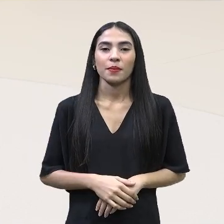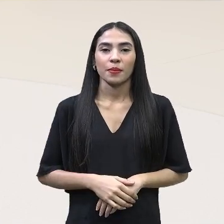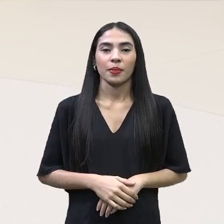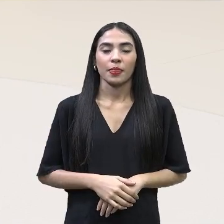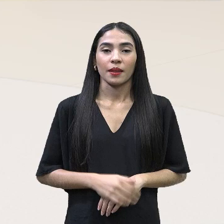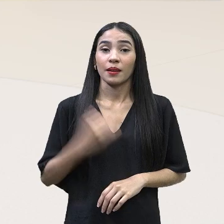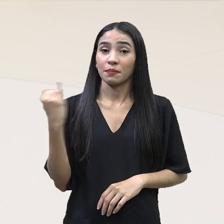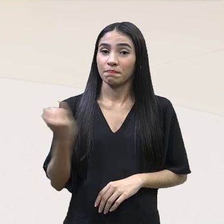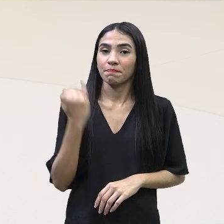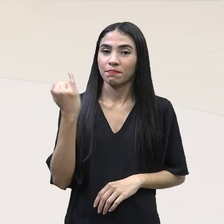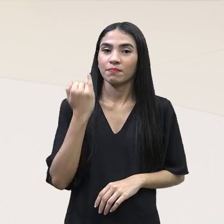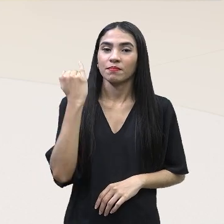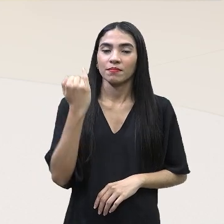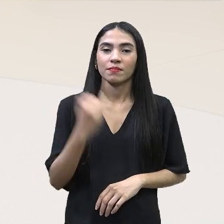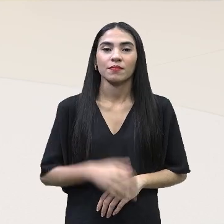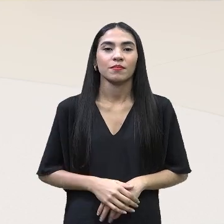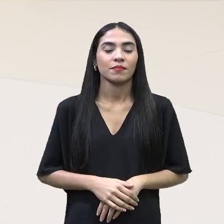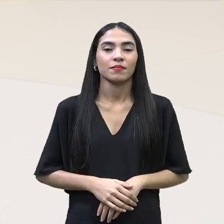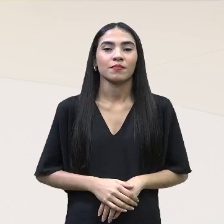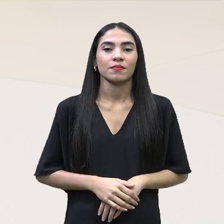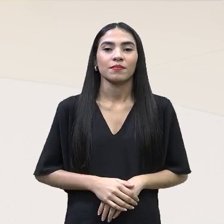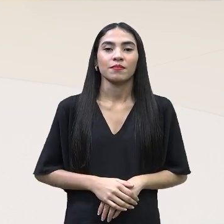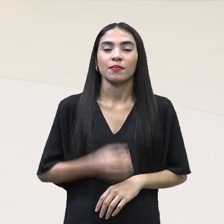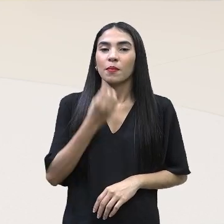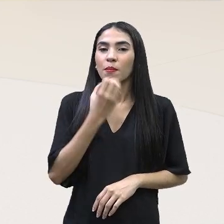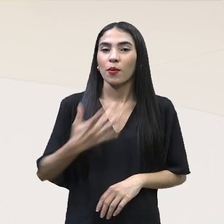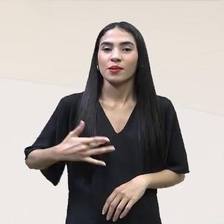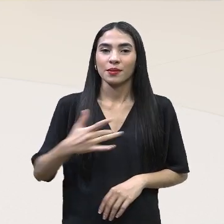Tão importantes para mantermos uma